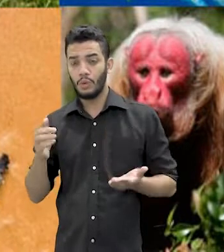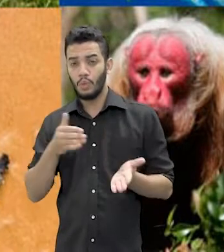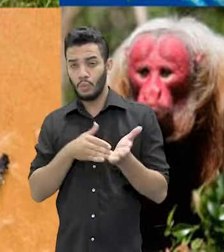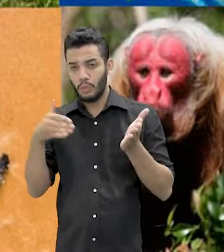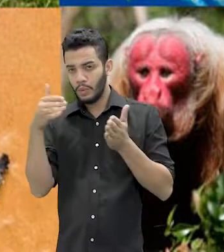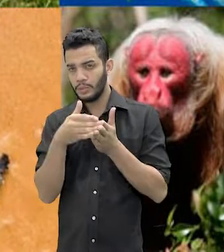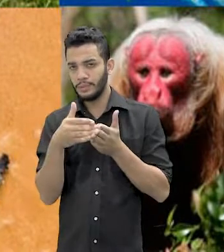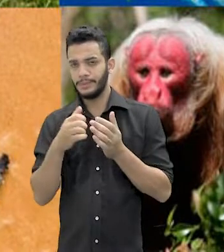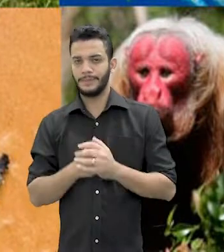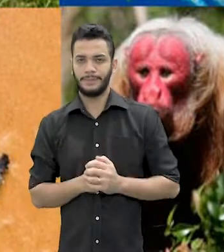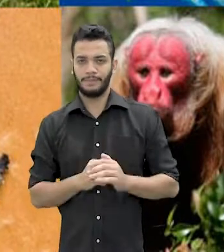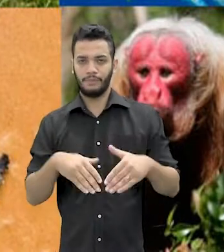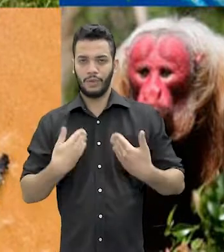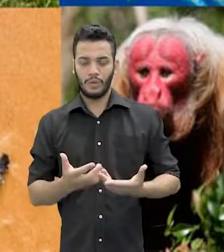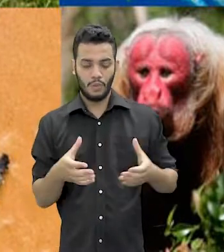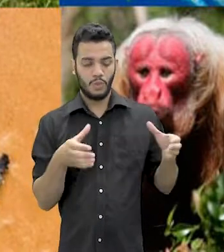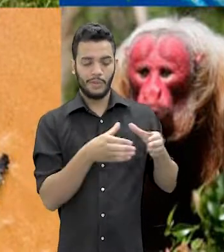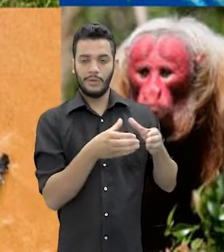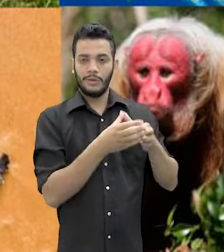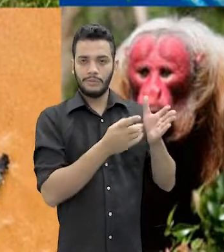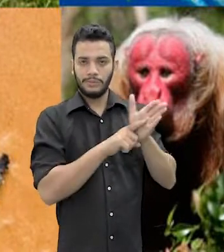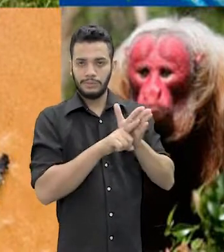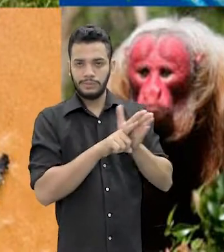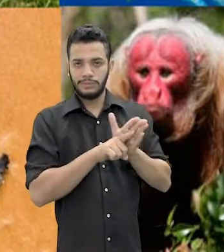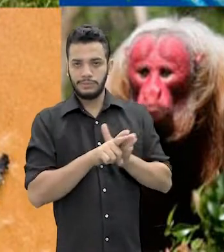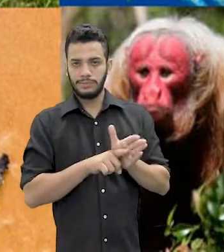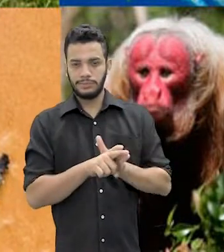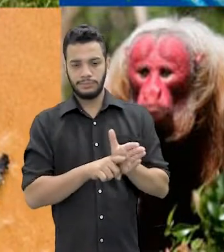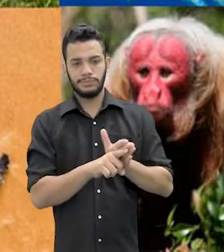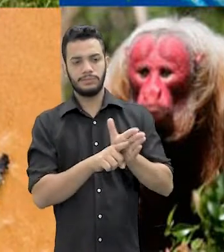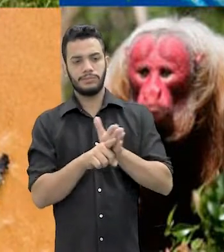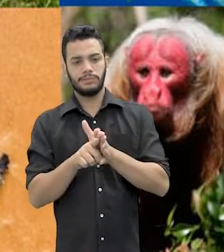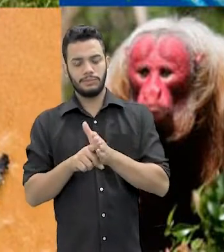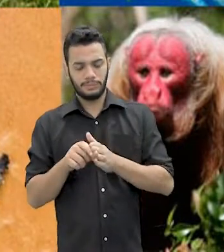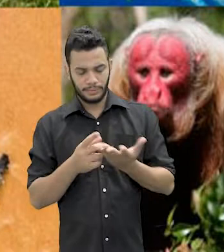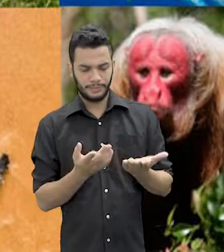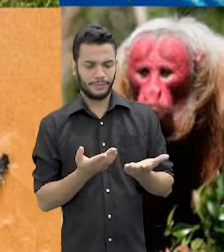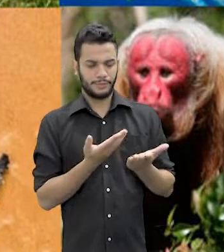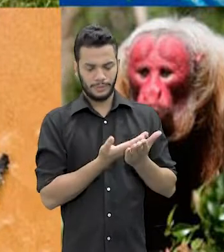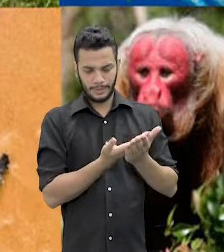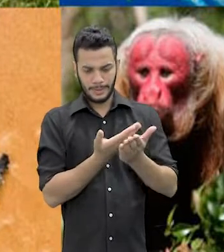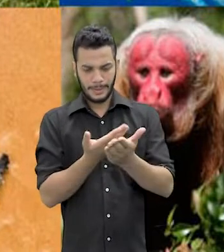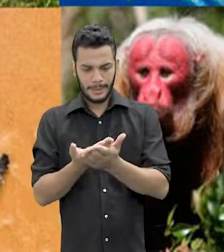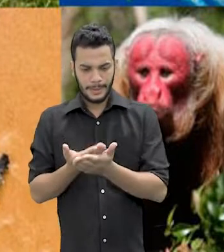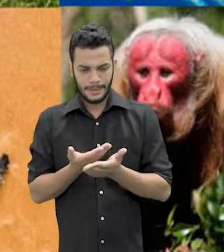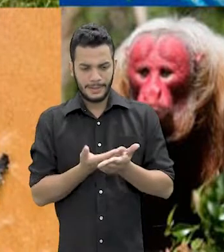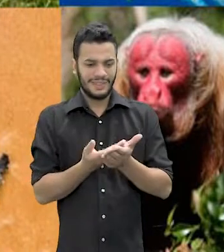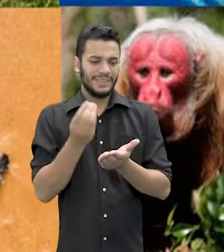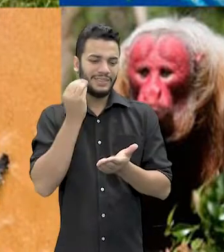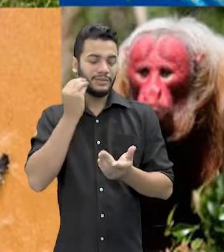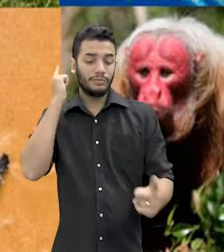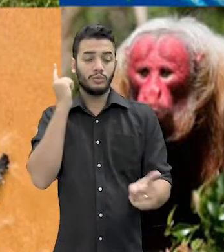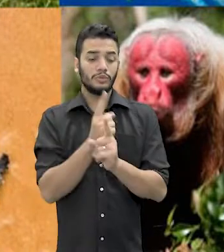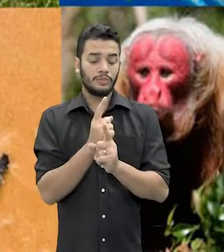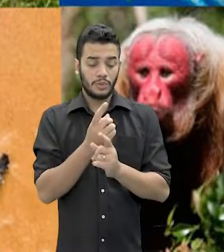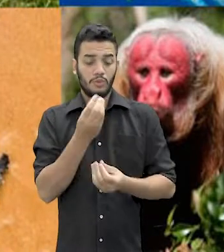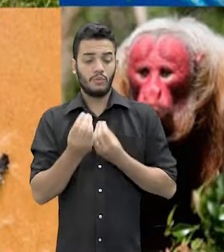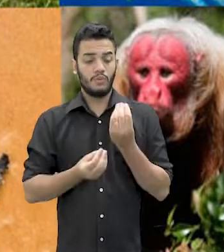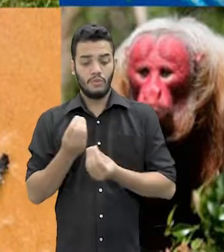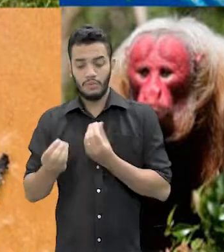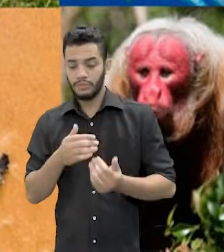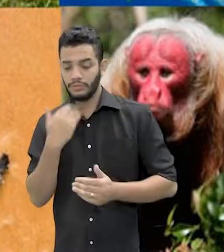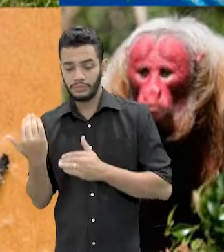e também algumas plantas já foram extintas do nosso habitat. Vou citar alguns exemplos: a